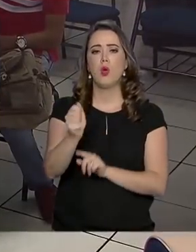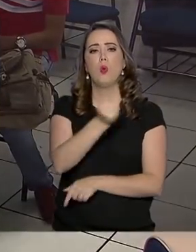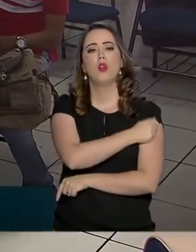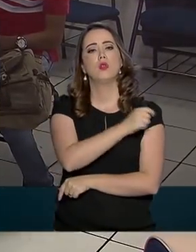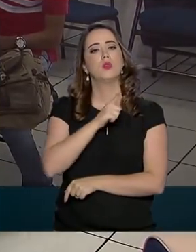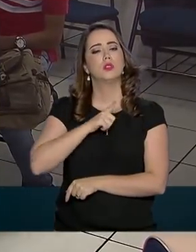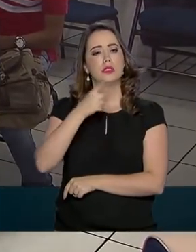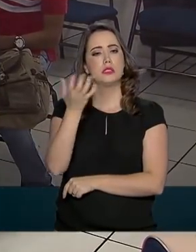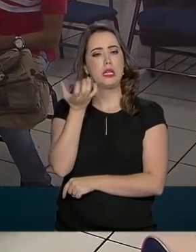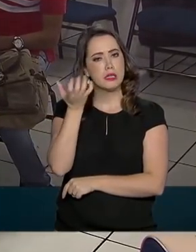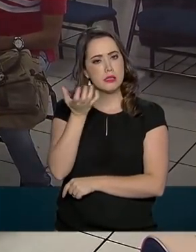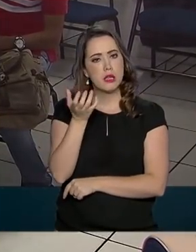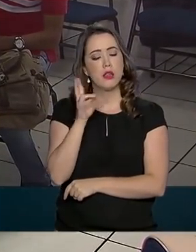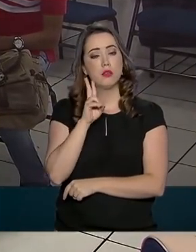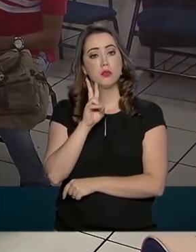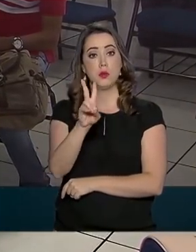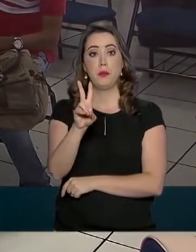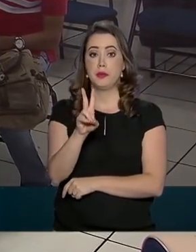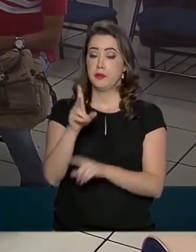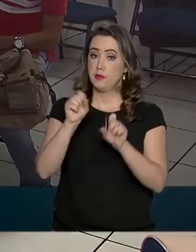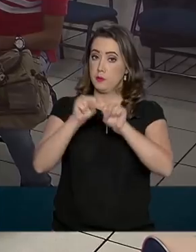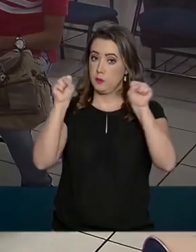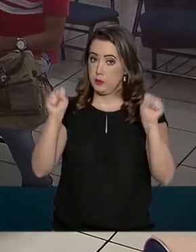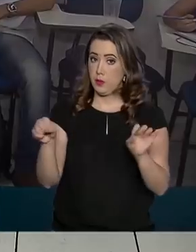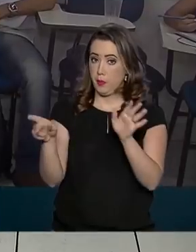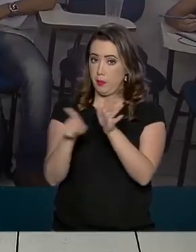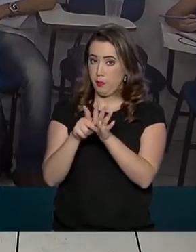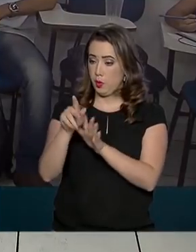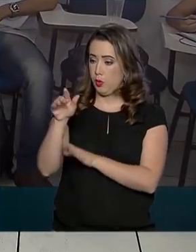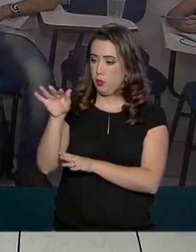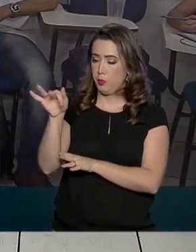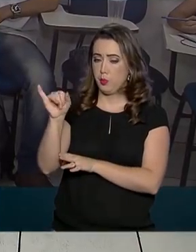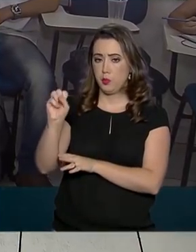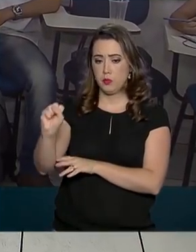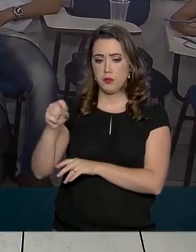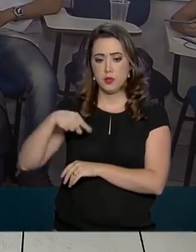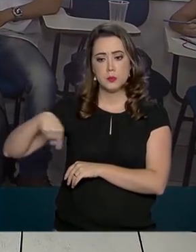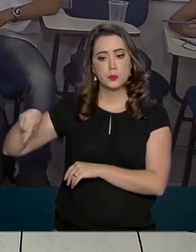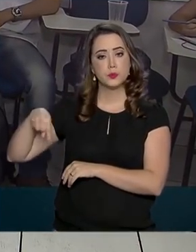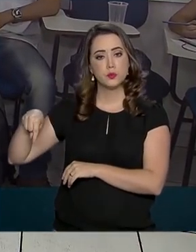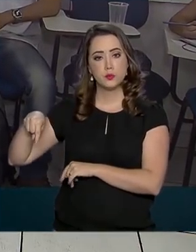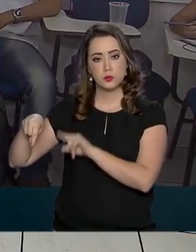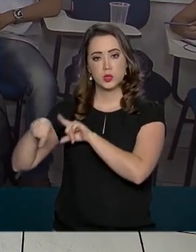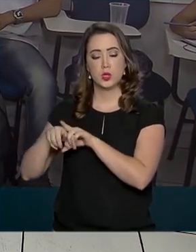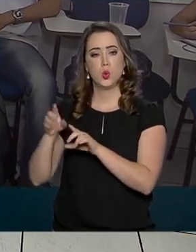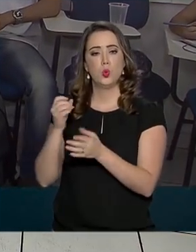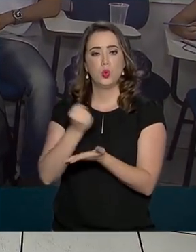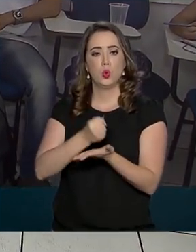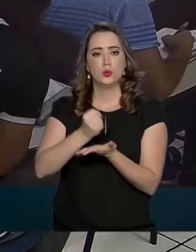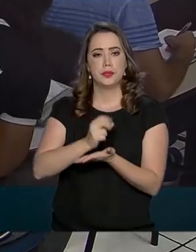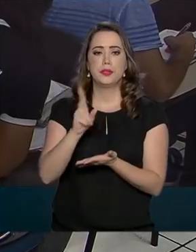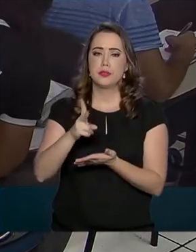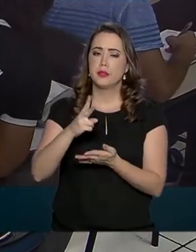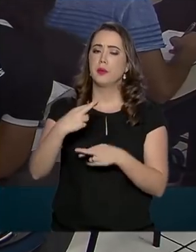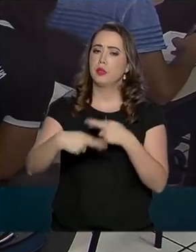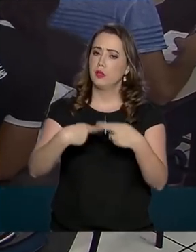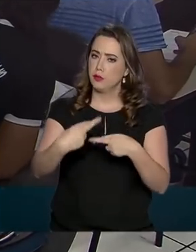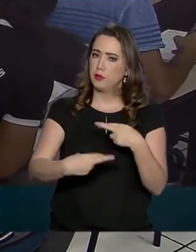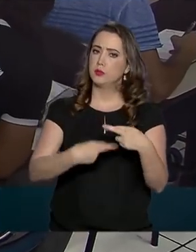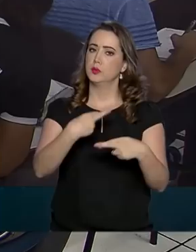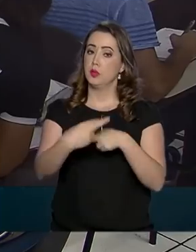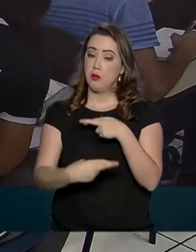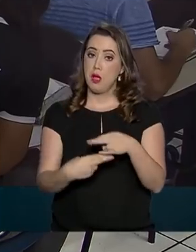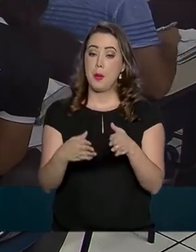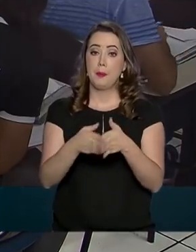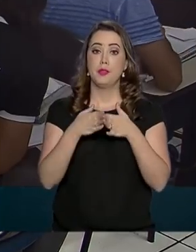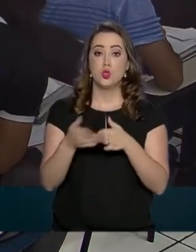aluno que tiver interesse deve acessar o CIS-FIES. Os contratos do FIES precisam ser renovados todo semestre. O pedido de